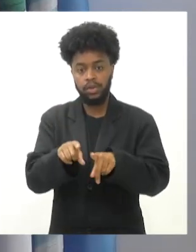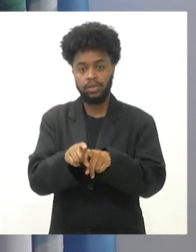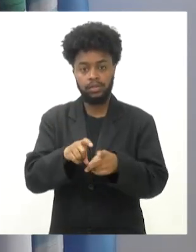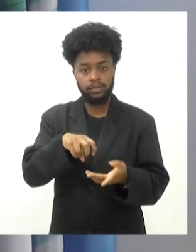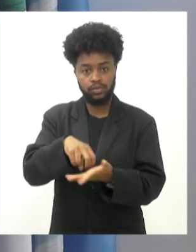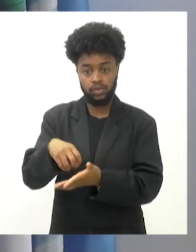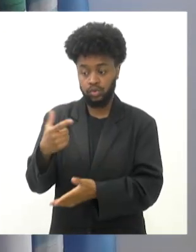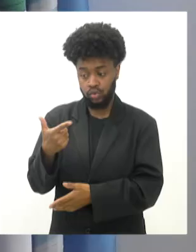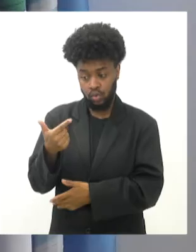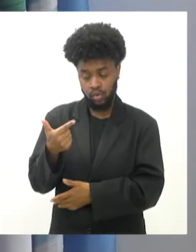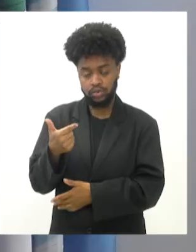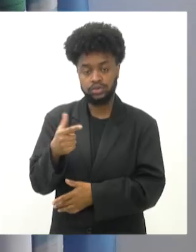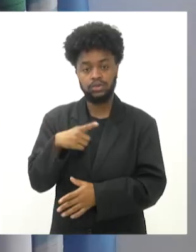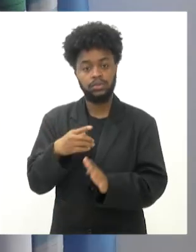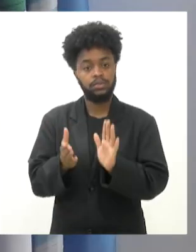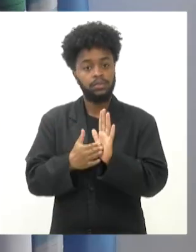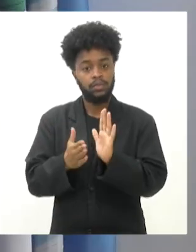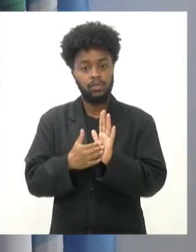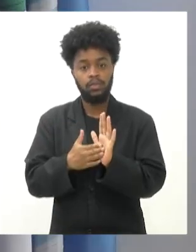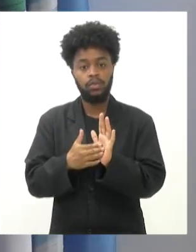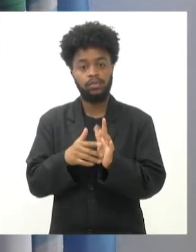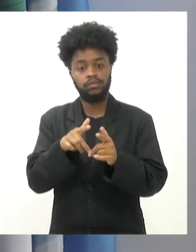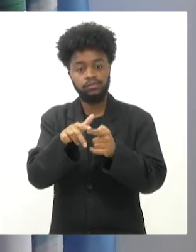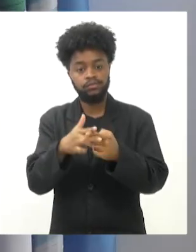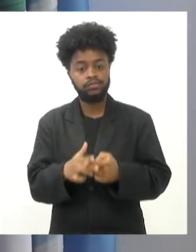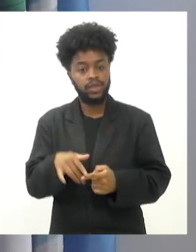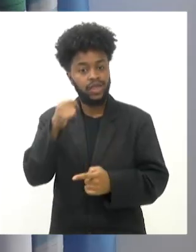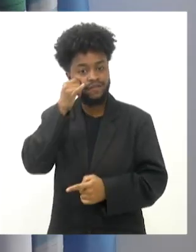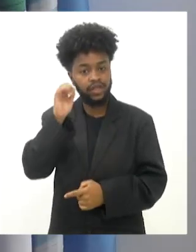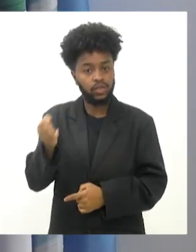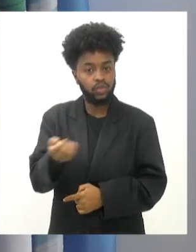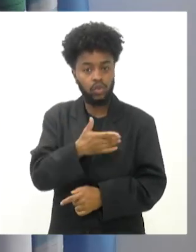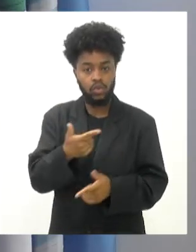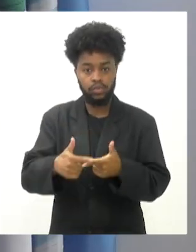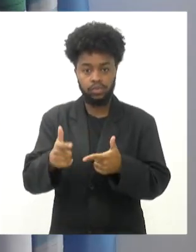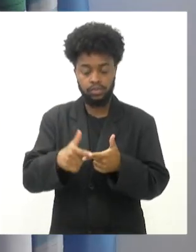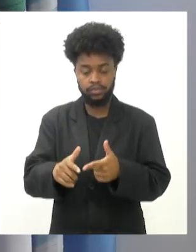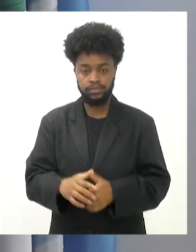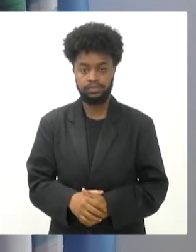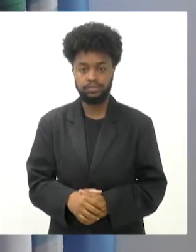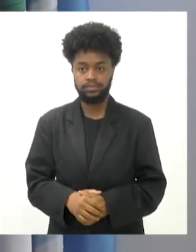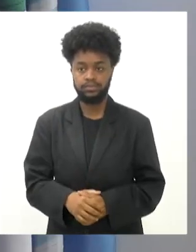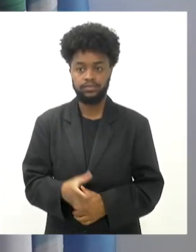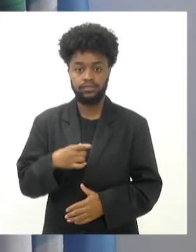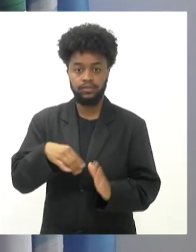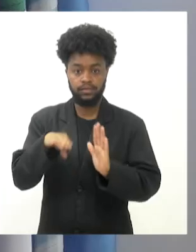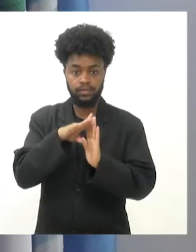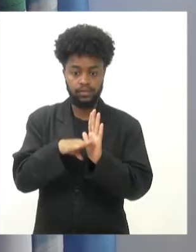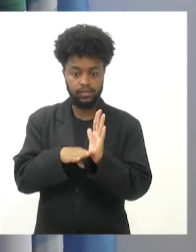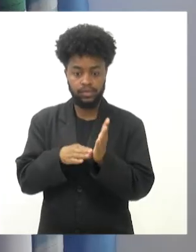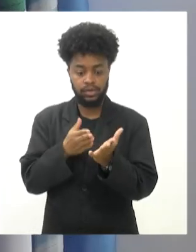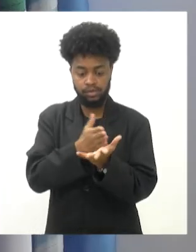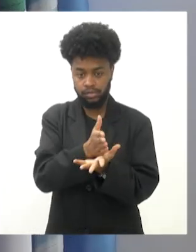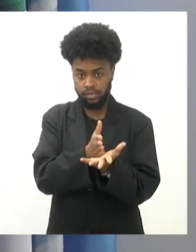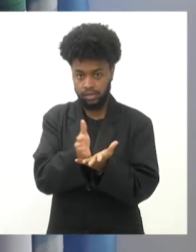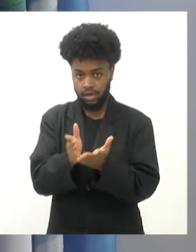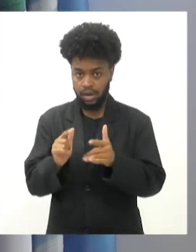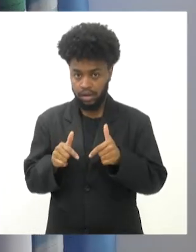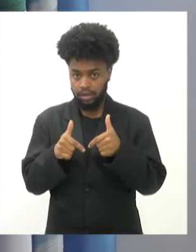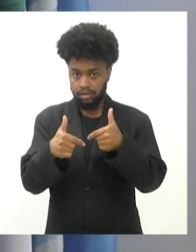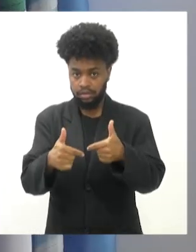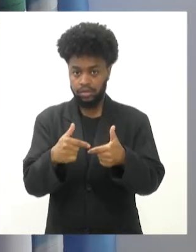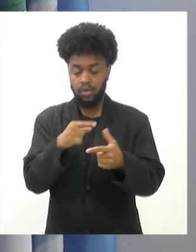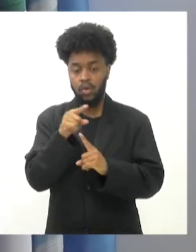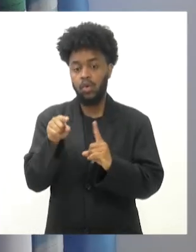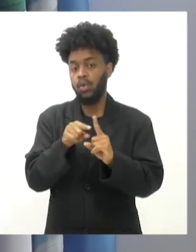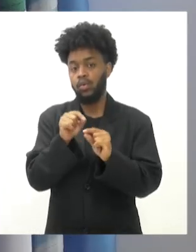12. Propor aperfeiçoamentos para a prevenção de novos desastres. Os eixos temáticos de atuação têm o objetivo de